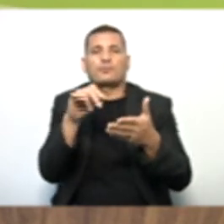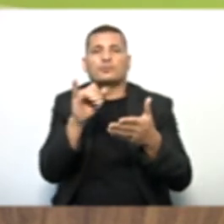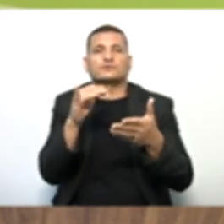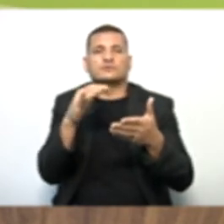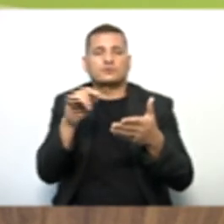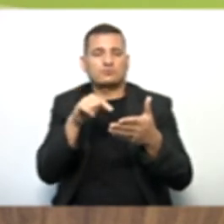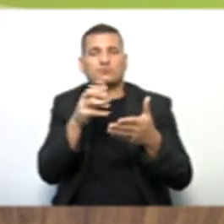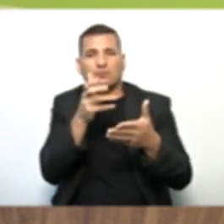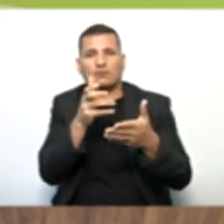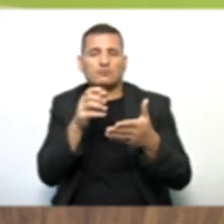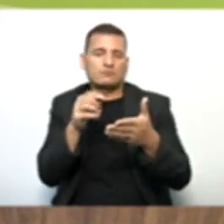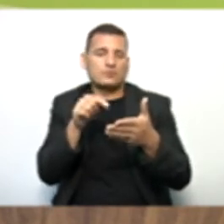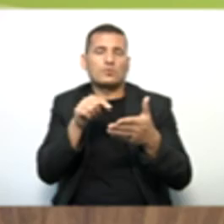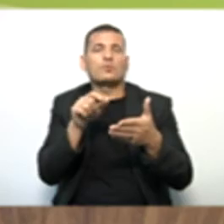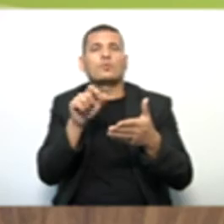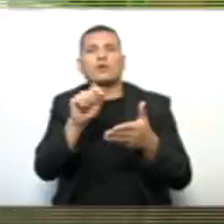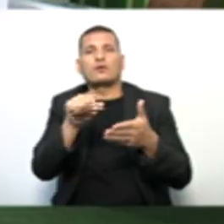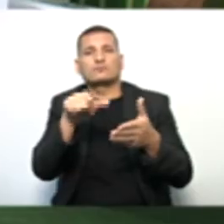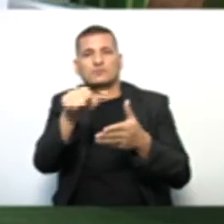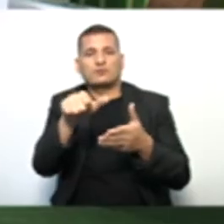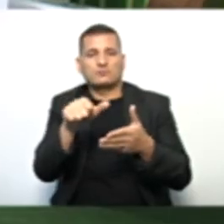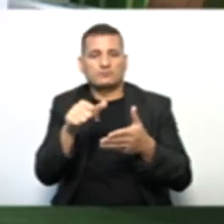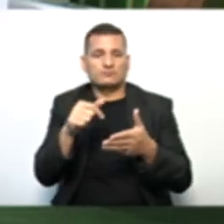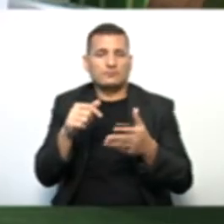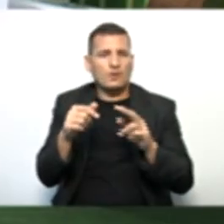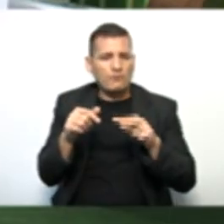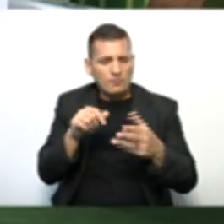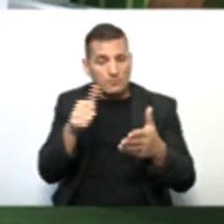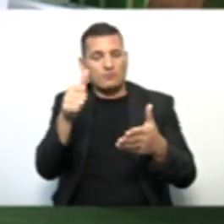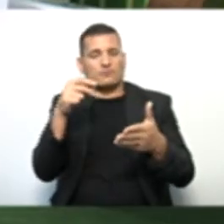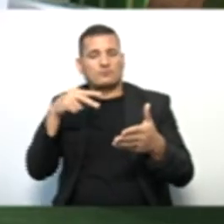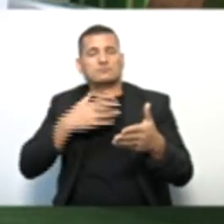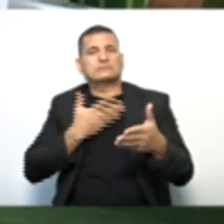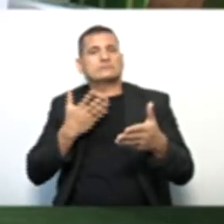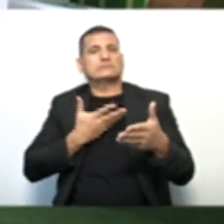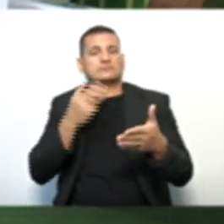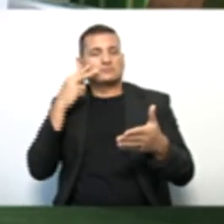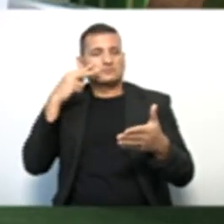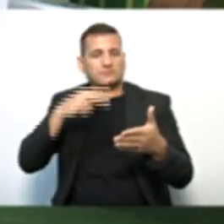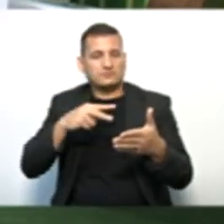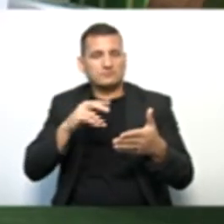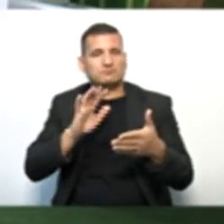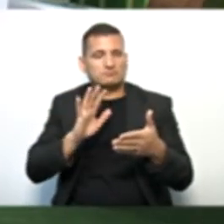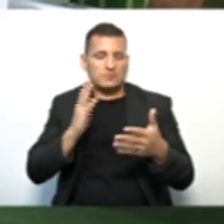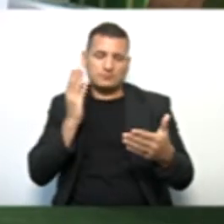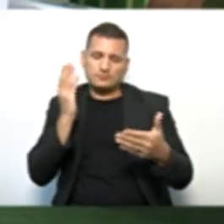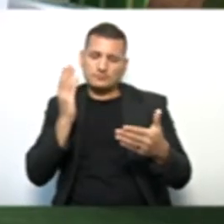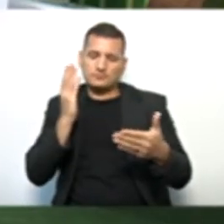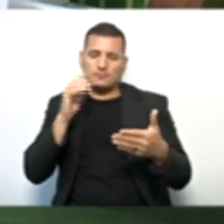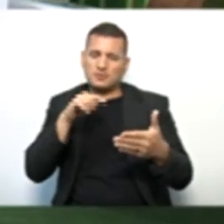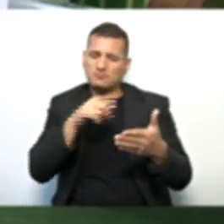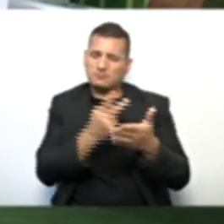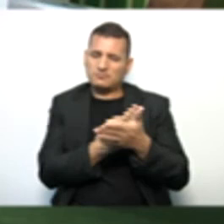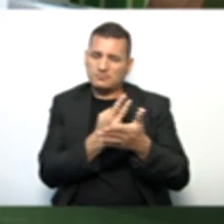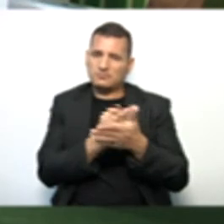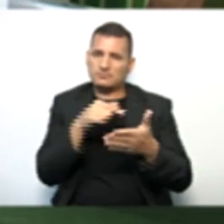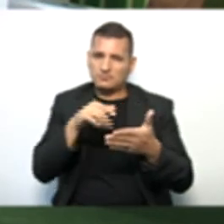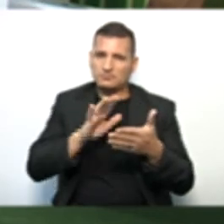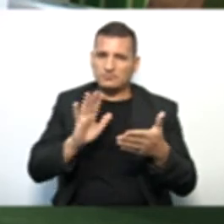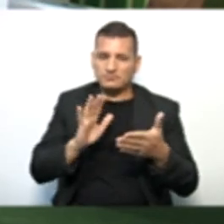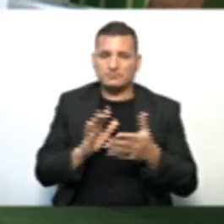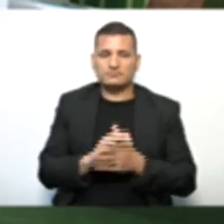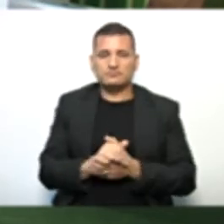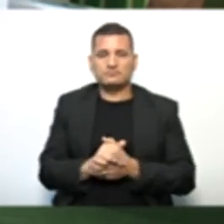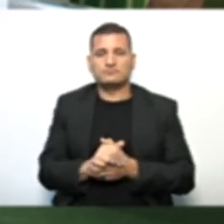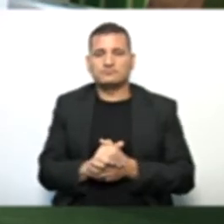quer e o que você quer mudar, né? Quando eu vi isso aqui pela primeira vez, eu também fiquei assustado, professor. Também fiquei assim, meio com o pé atrás. Falei, não, tá errado isso aqui. Na